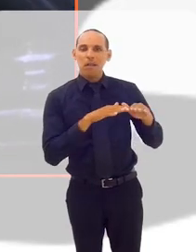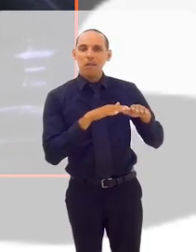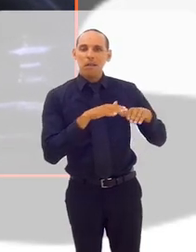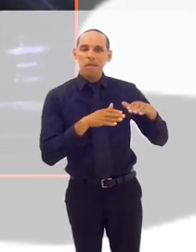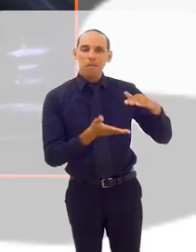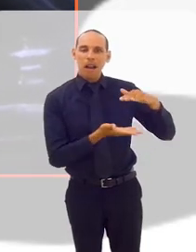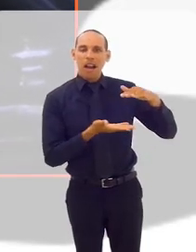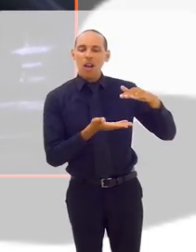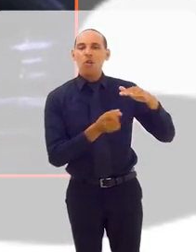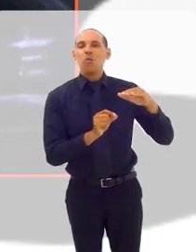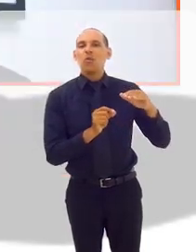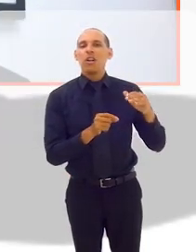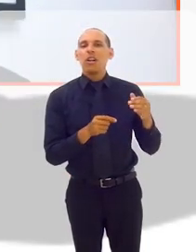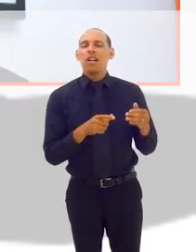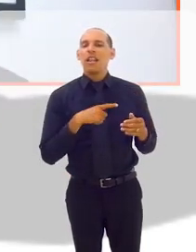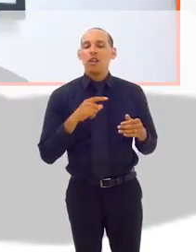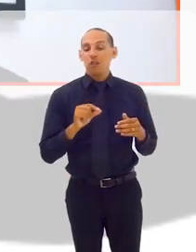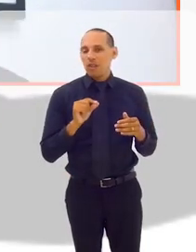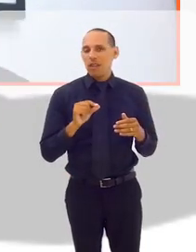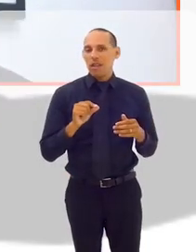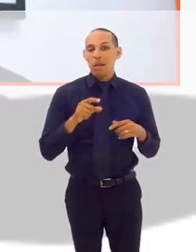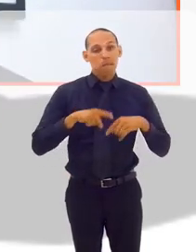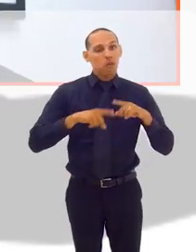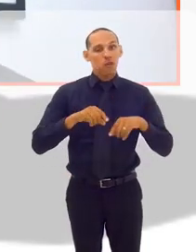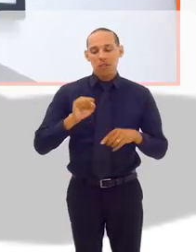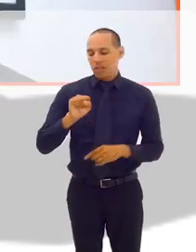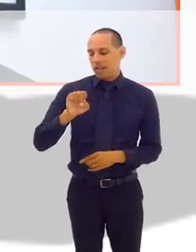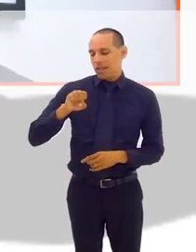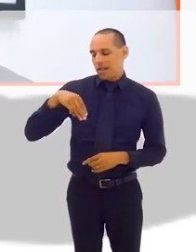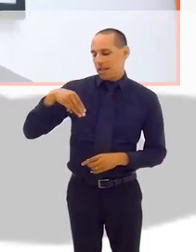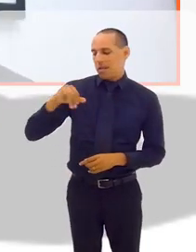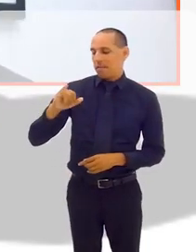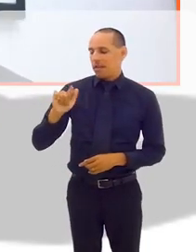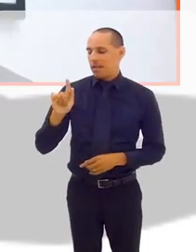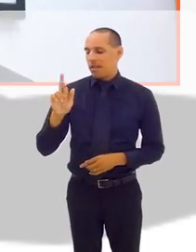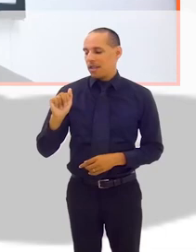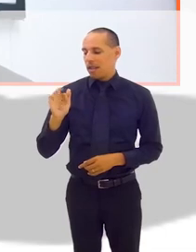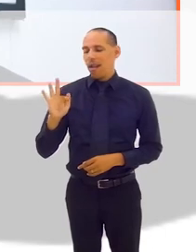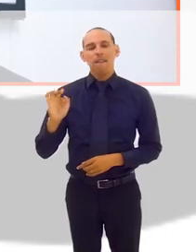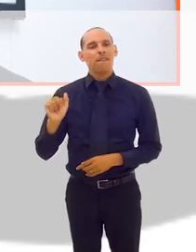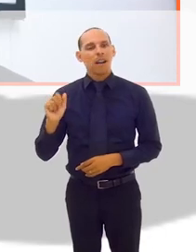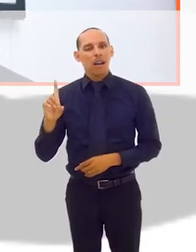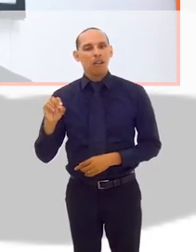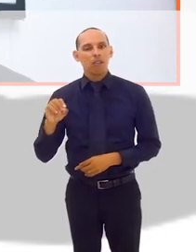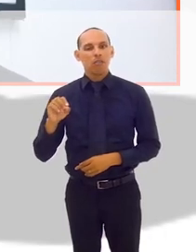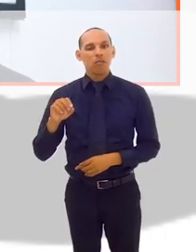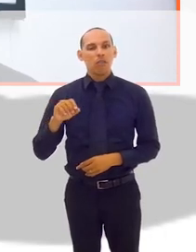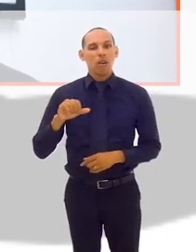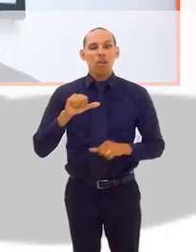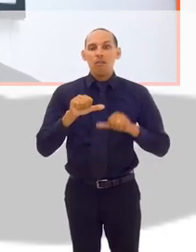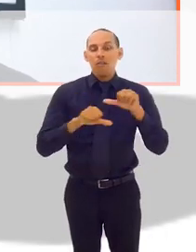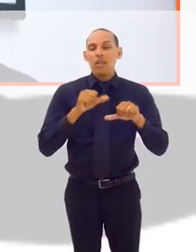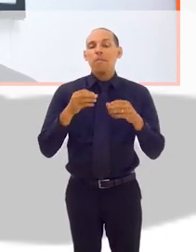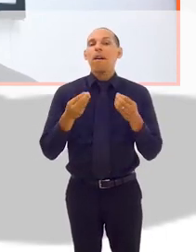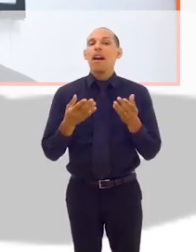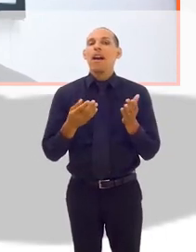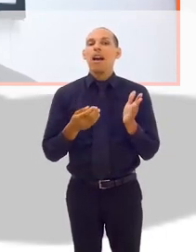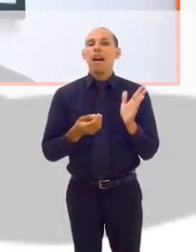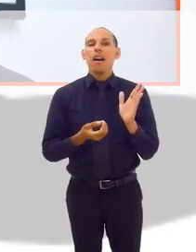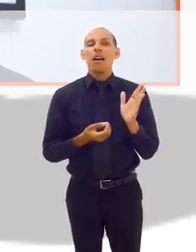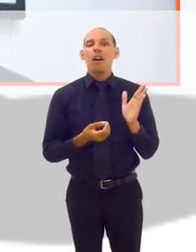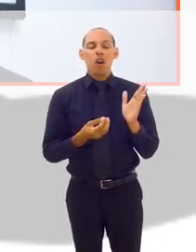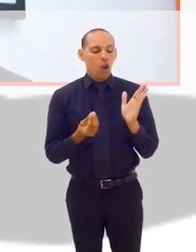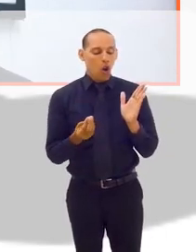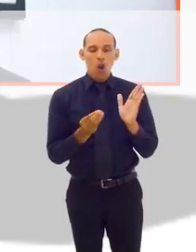que produtos que sejam serigrafados, você tenha como fazer a rotação para gravação. Obrigado. Da impressão